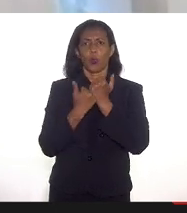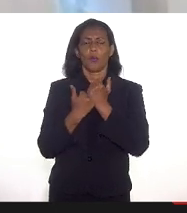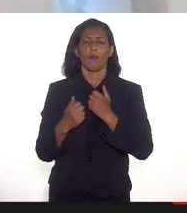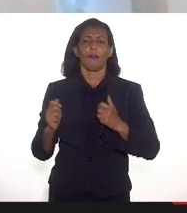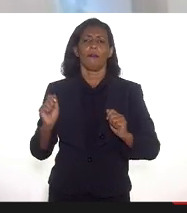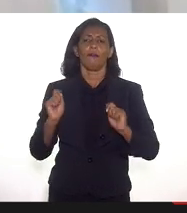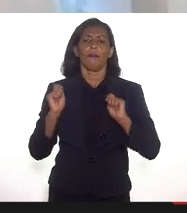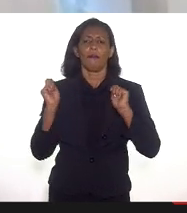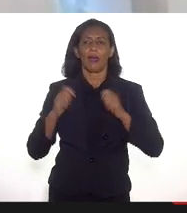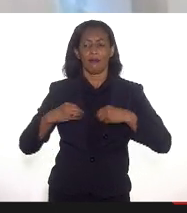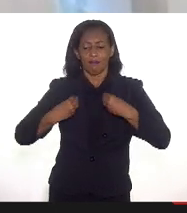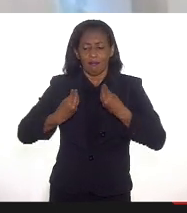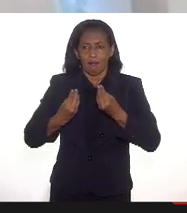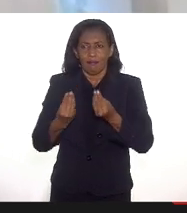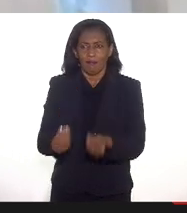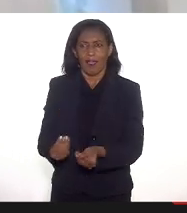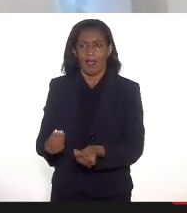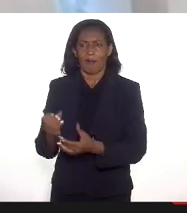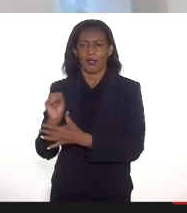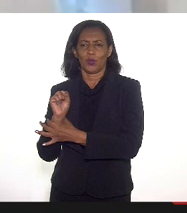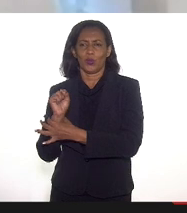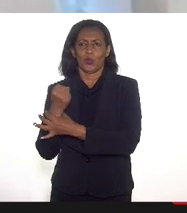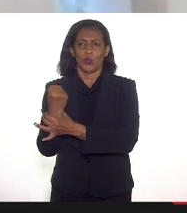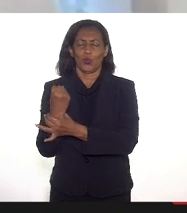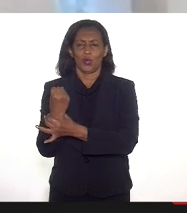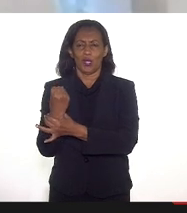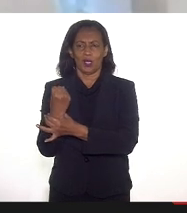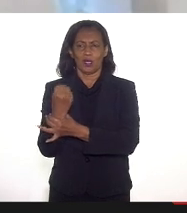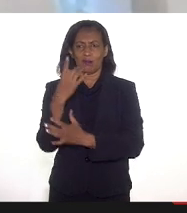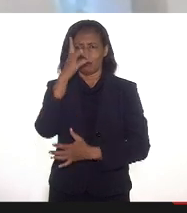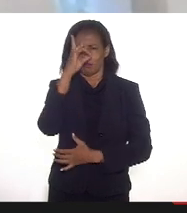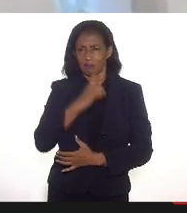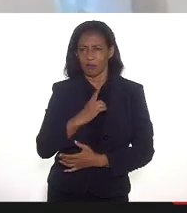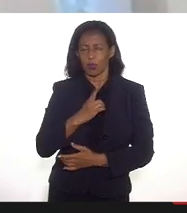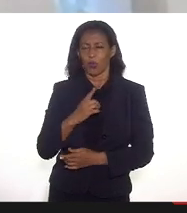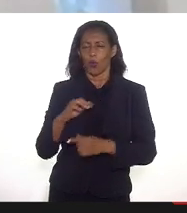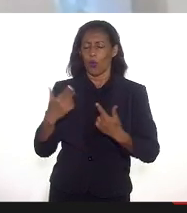aos diretores na aplicação dessa verba, que, no nosso entender,